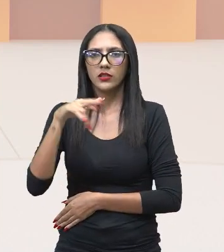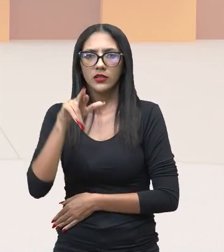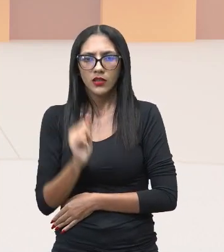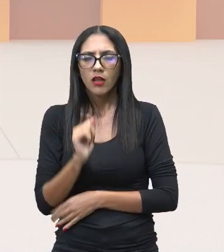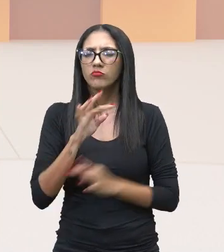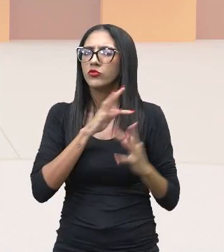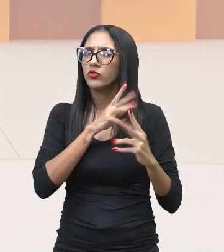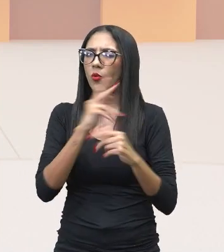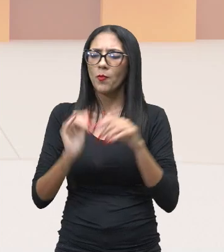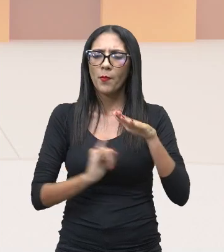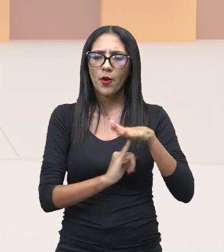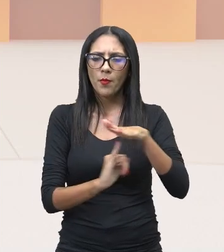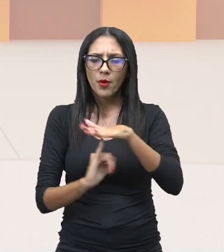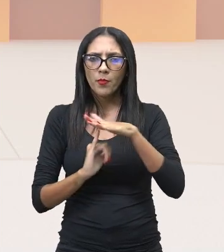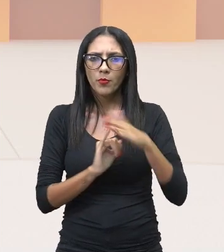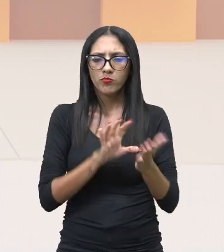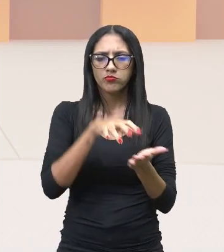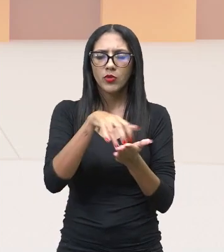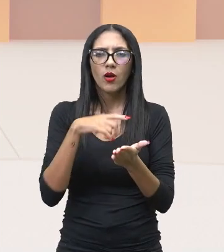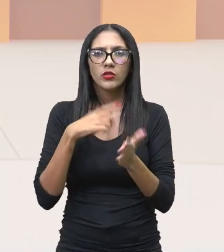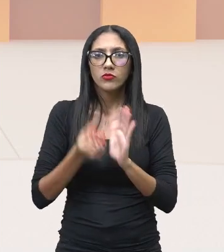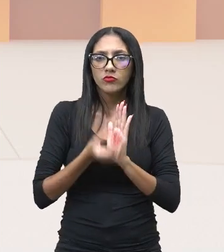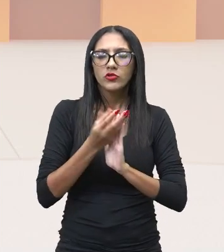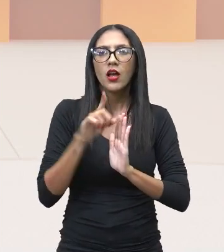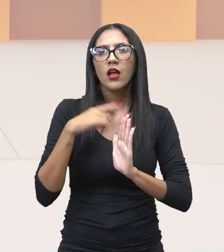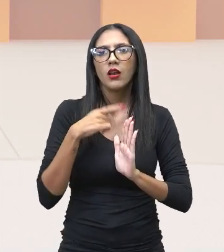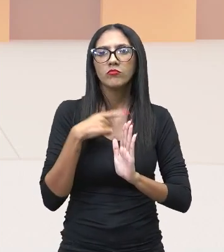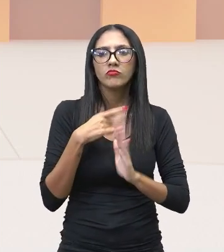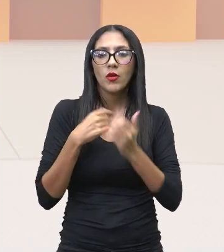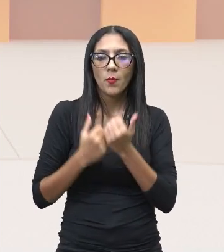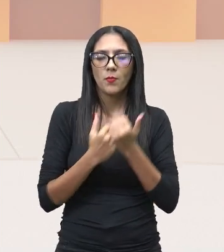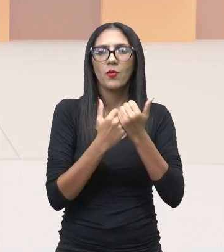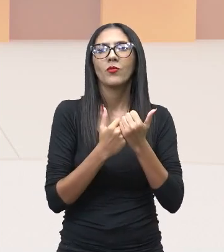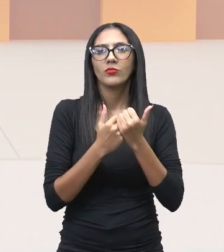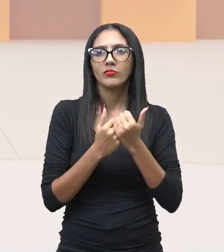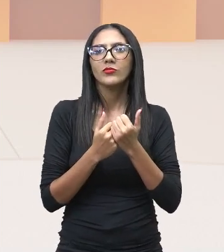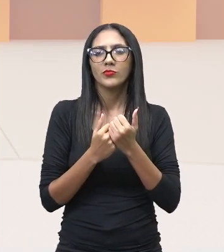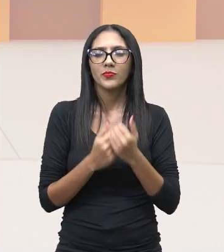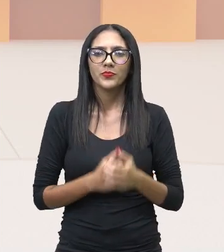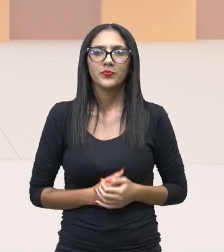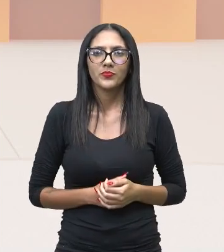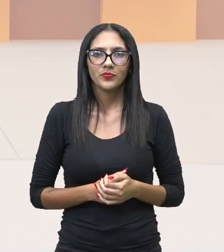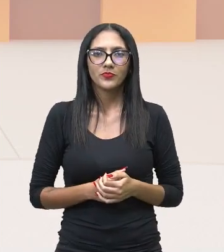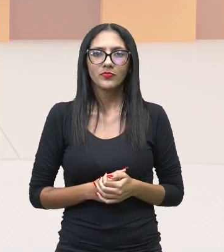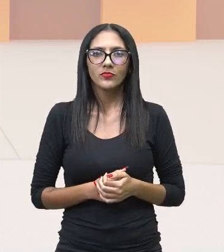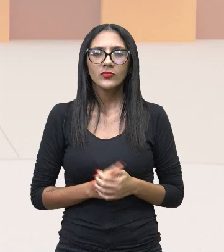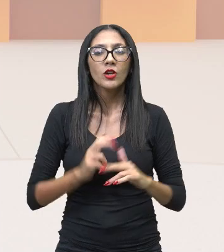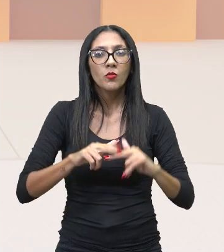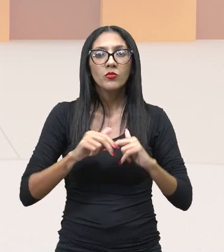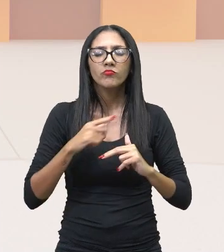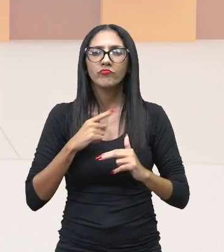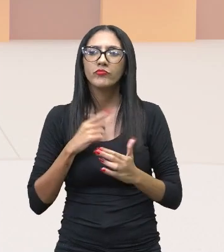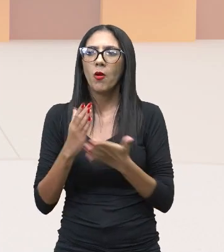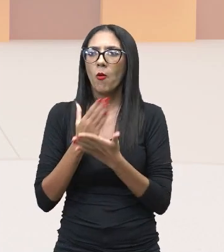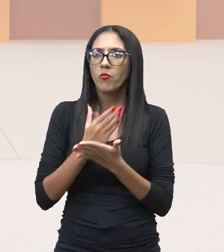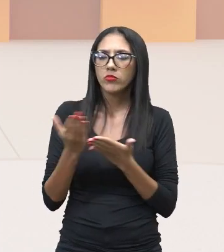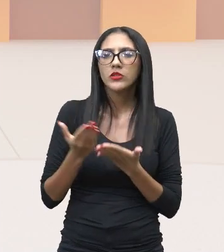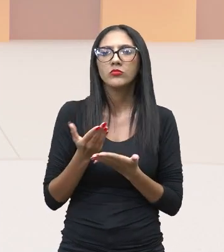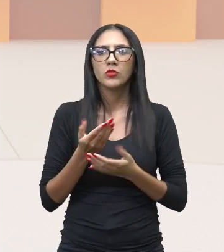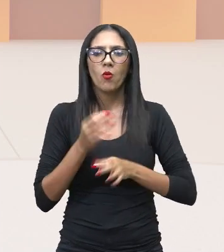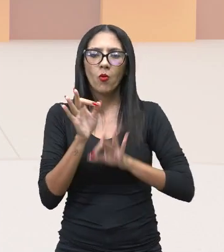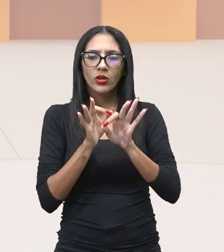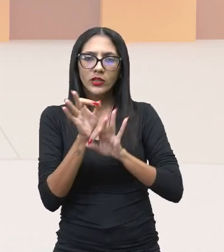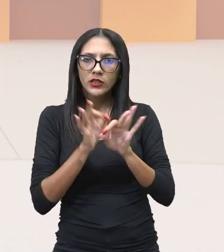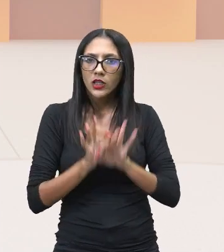essas instituições criadas ajudaram nesse sentido. E aí, pessoal, foram tomadas algumas medidas institucionais ali